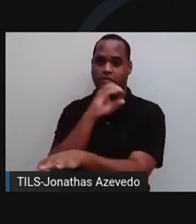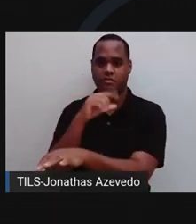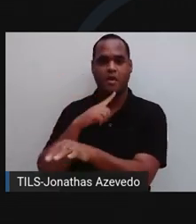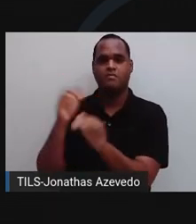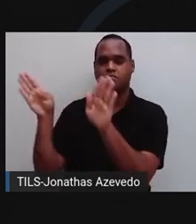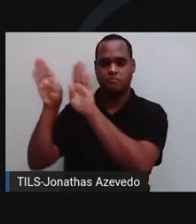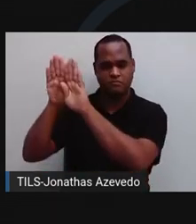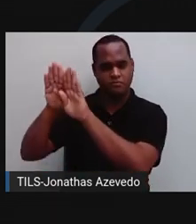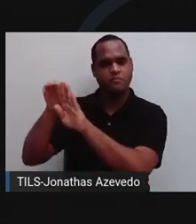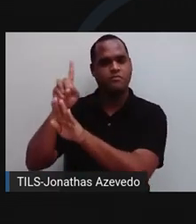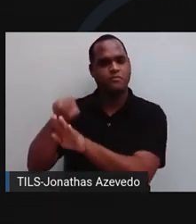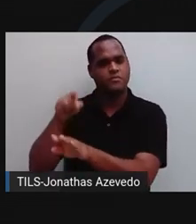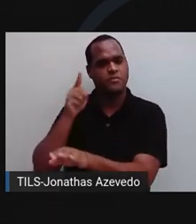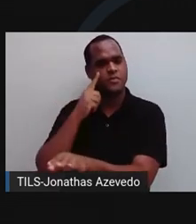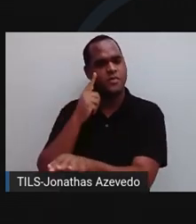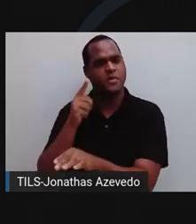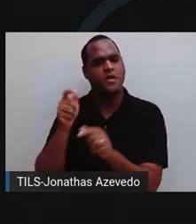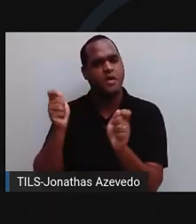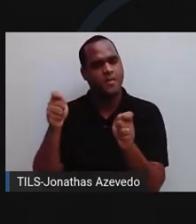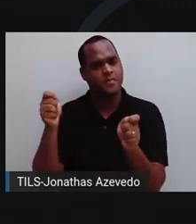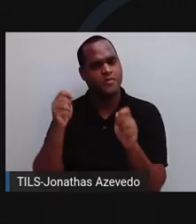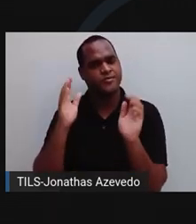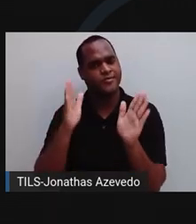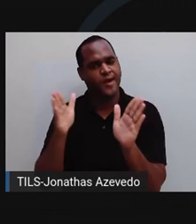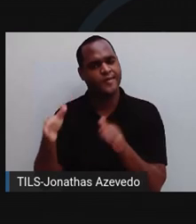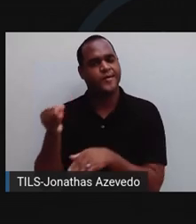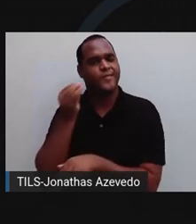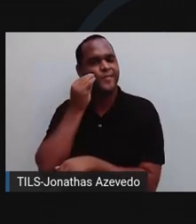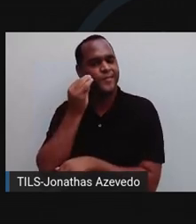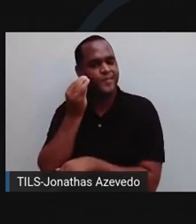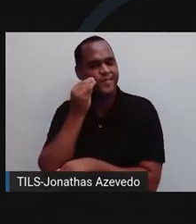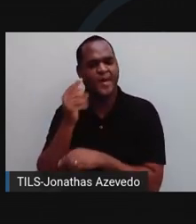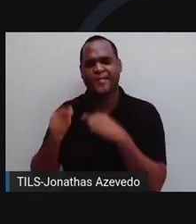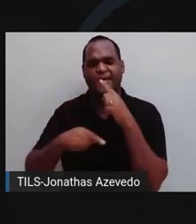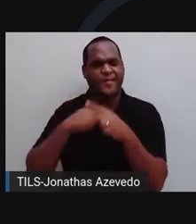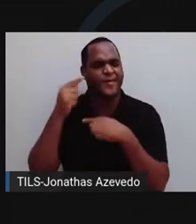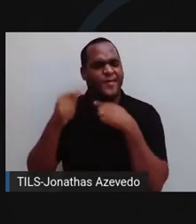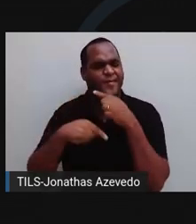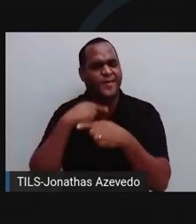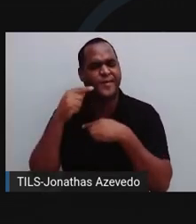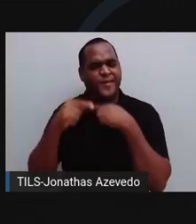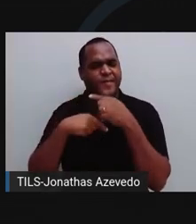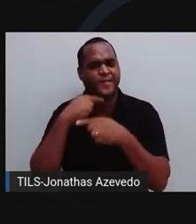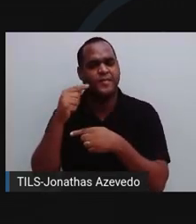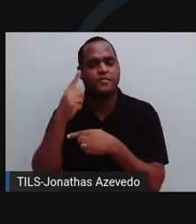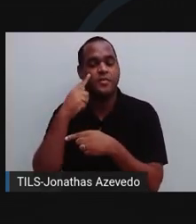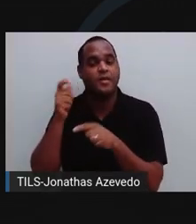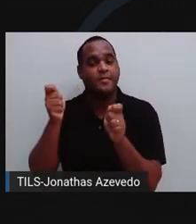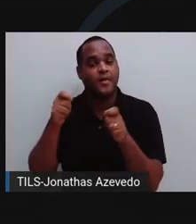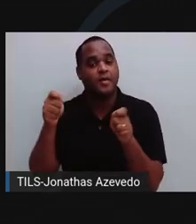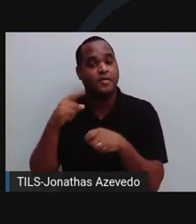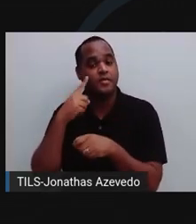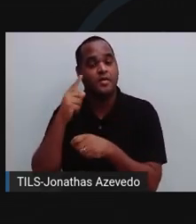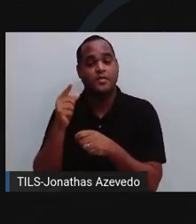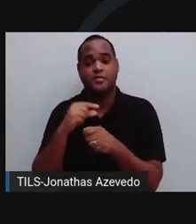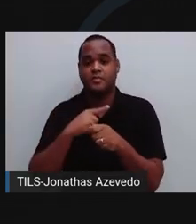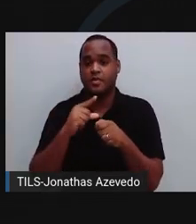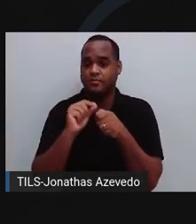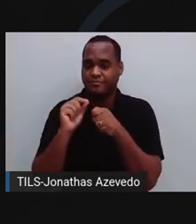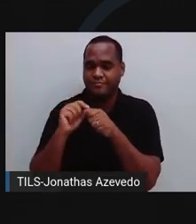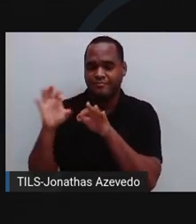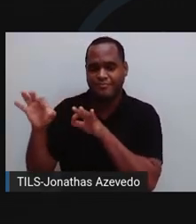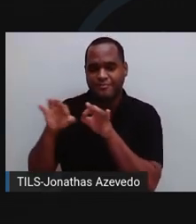se incomode, já tentei fechar, mas foi impossível. Por quê? Outro dia fazia frio e ficamos aqui com a